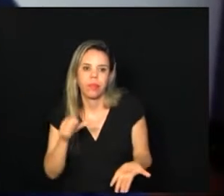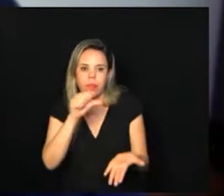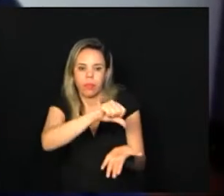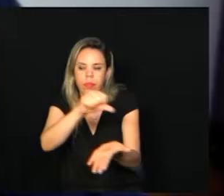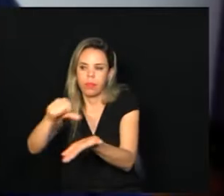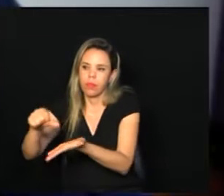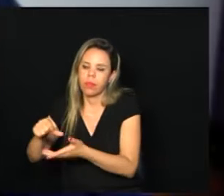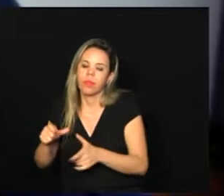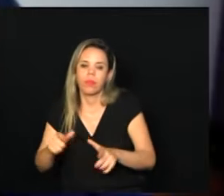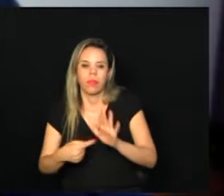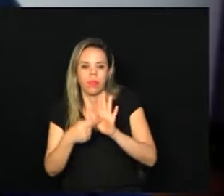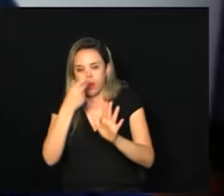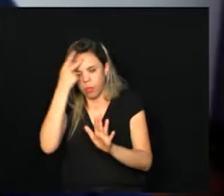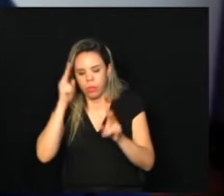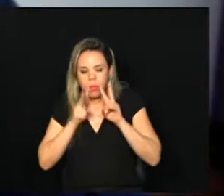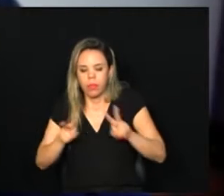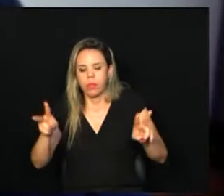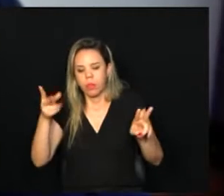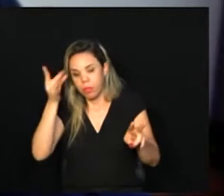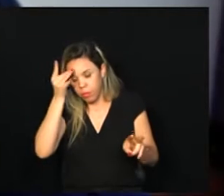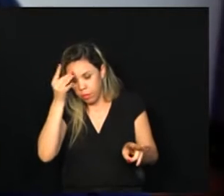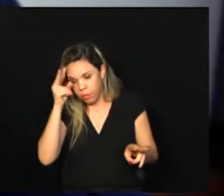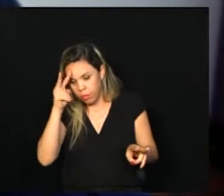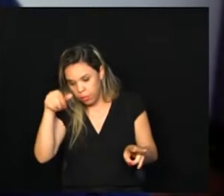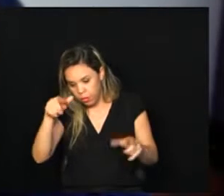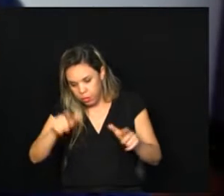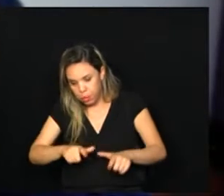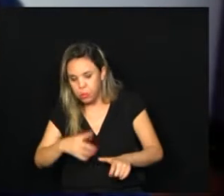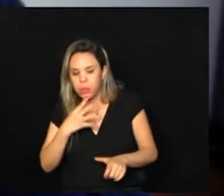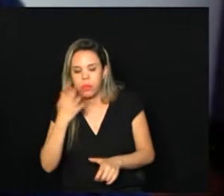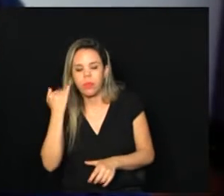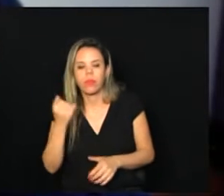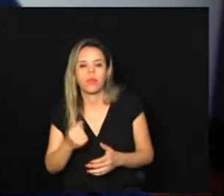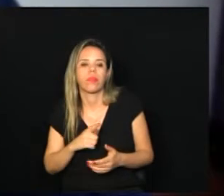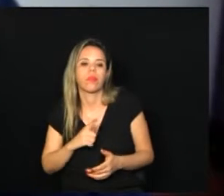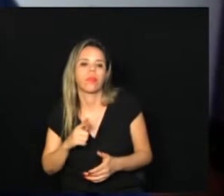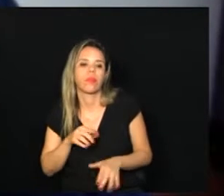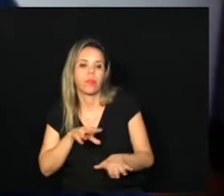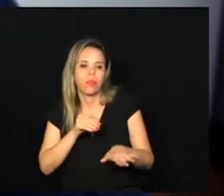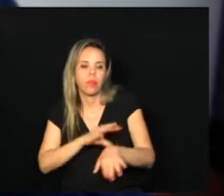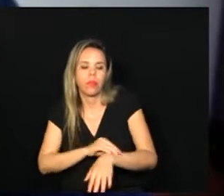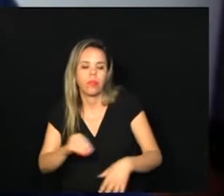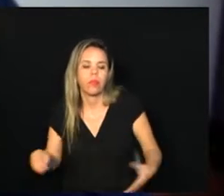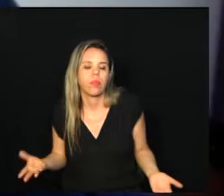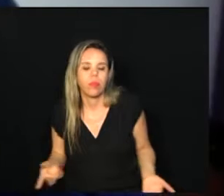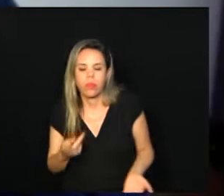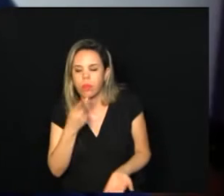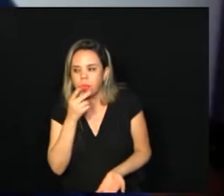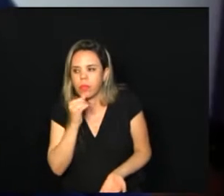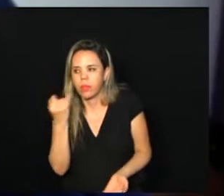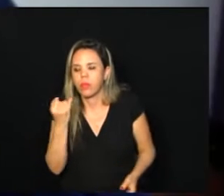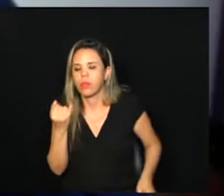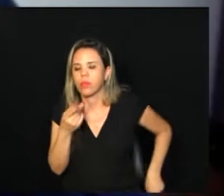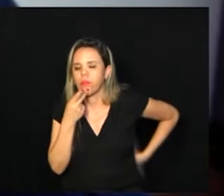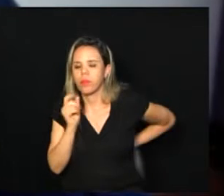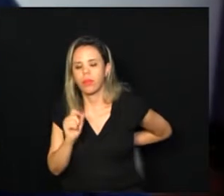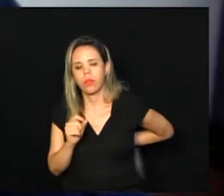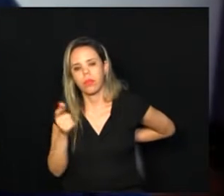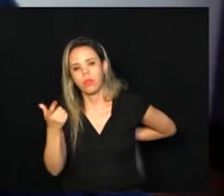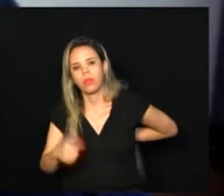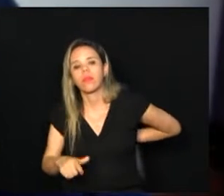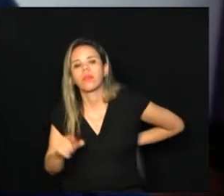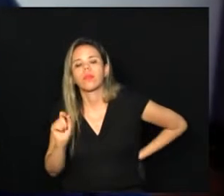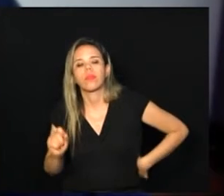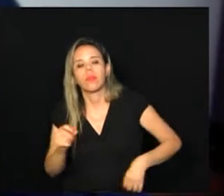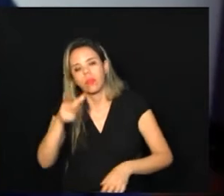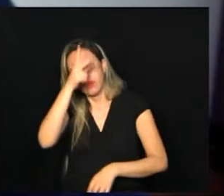né, nos locais, para as pessoas terem o pleno conhecimento. E como eu disse, e é importante dizer mais uma vez